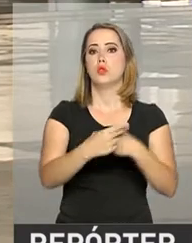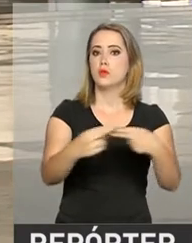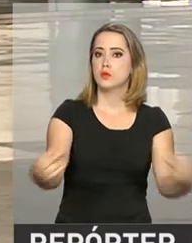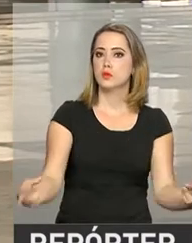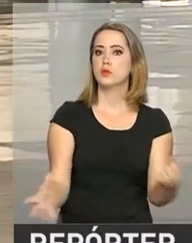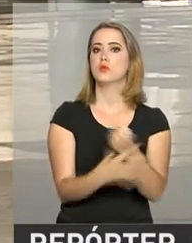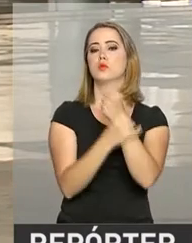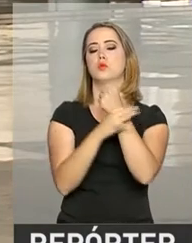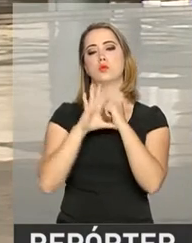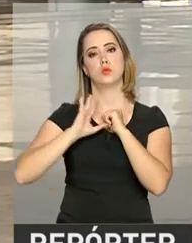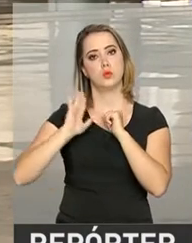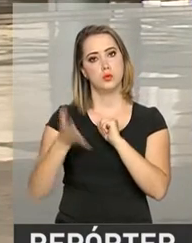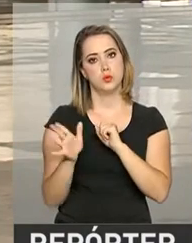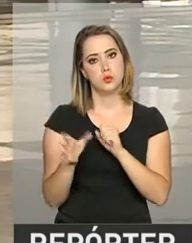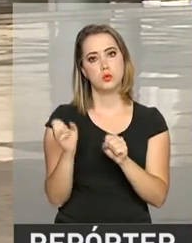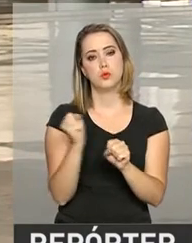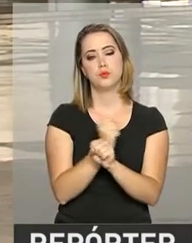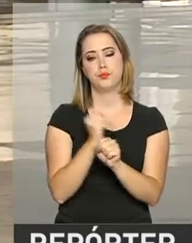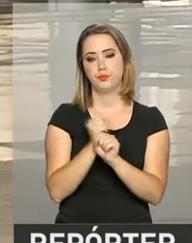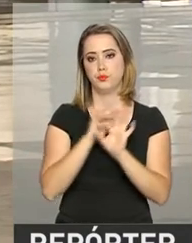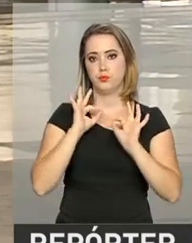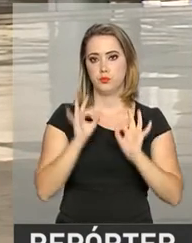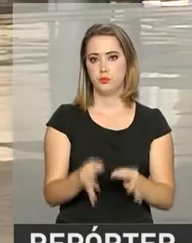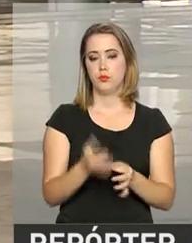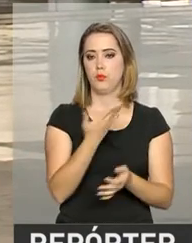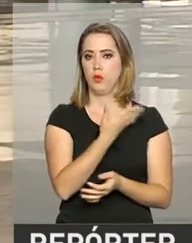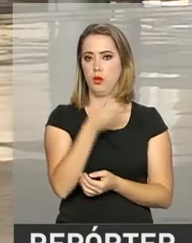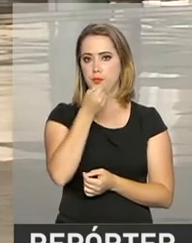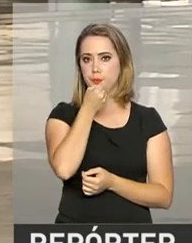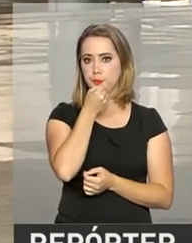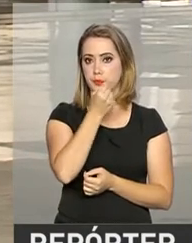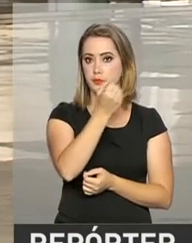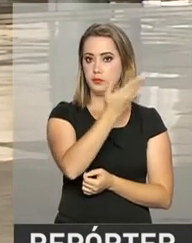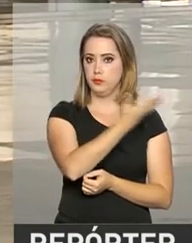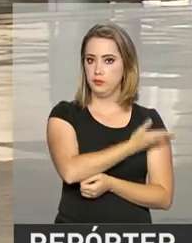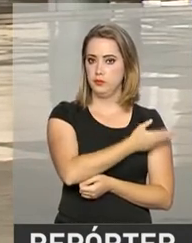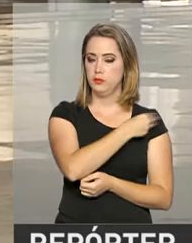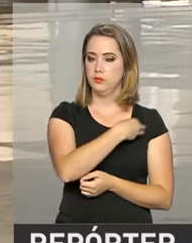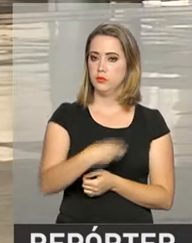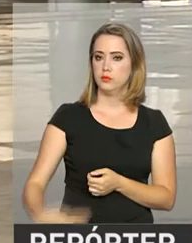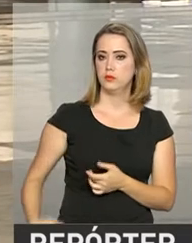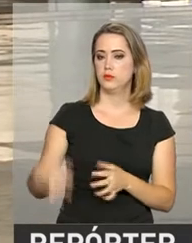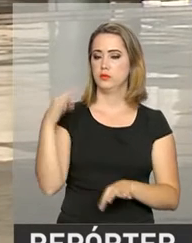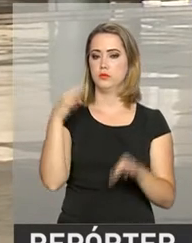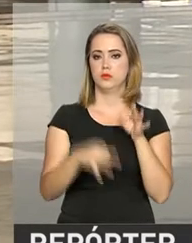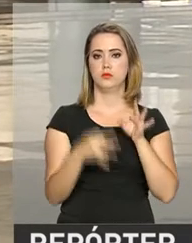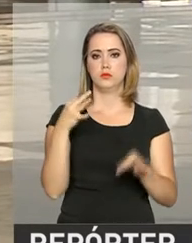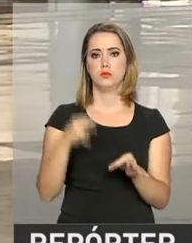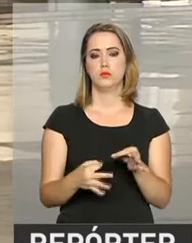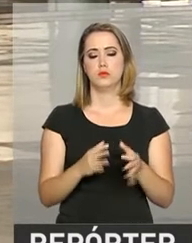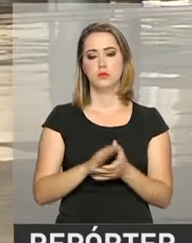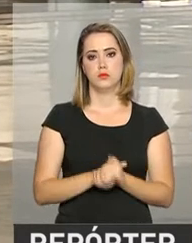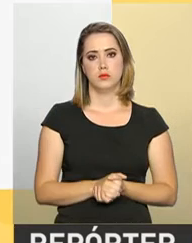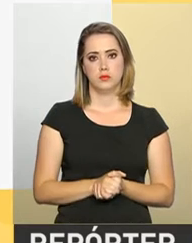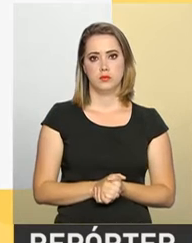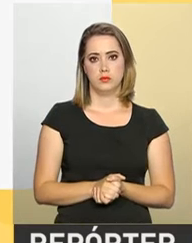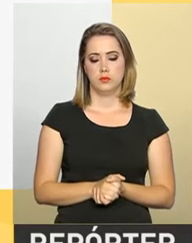já existentes. Vamos acompanhar agora um trecho da entrevista do ministro da Justiça, Alexandre de